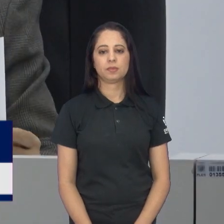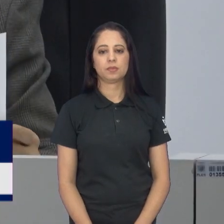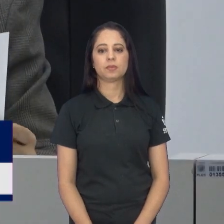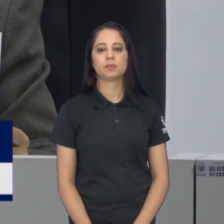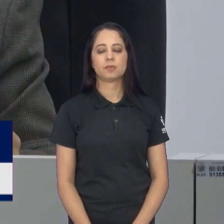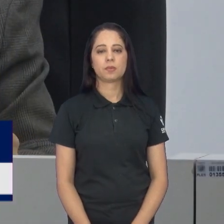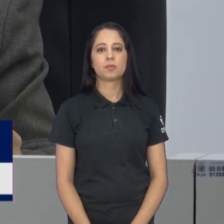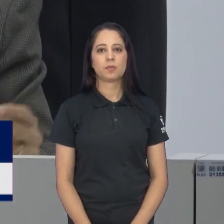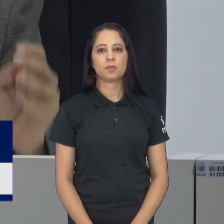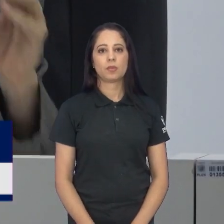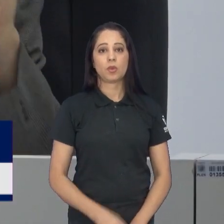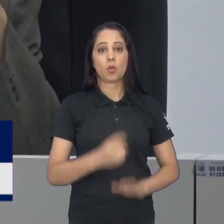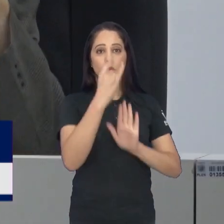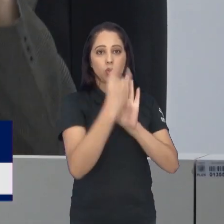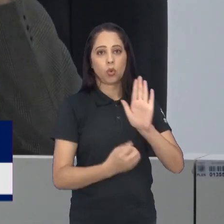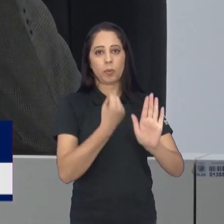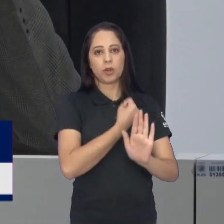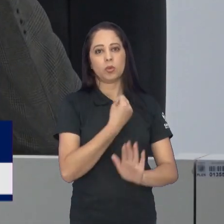Processo número